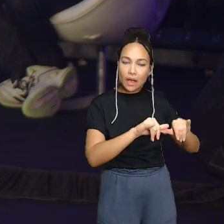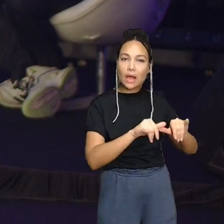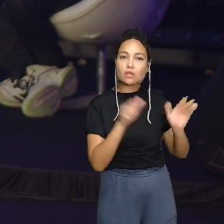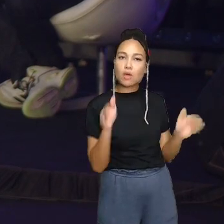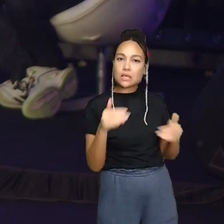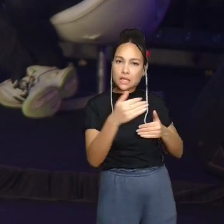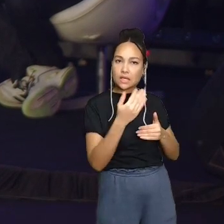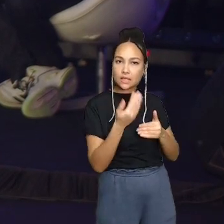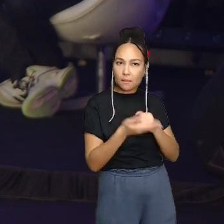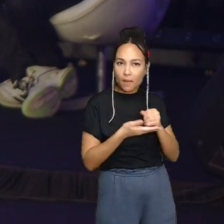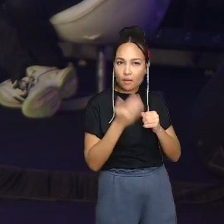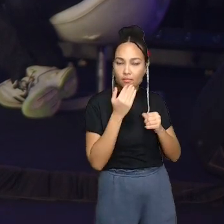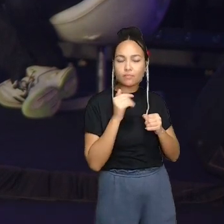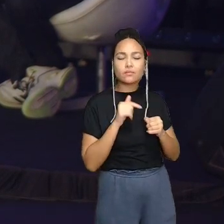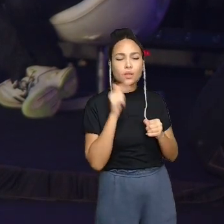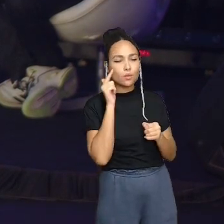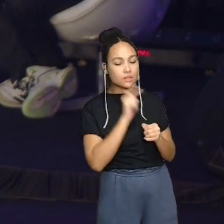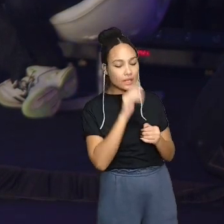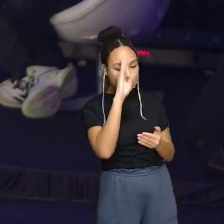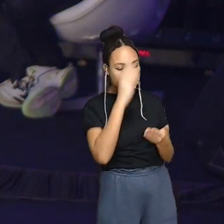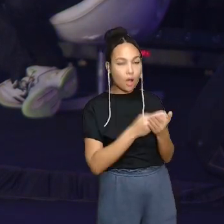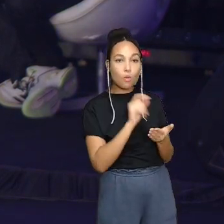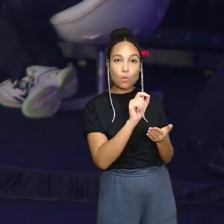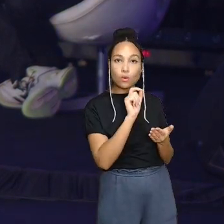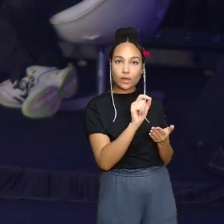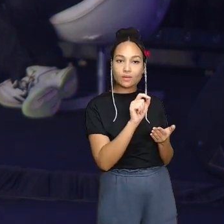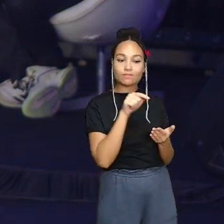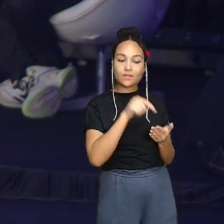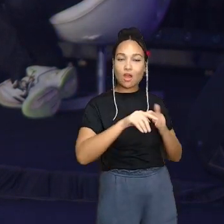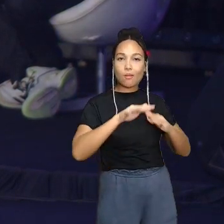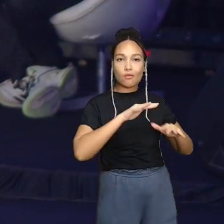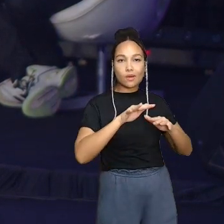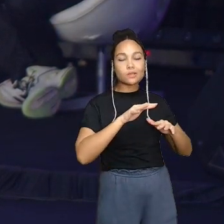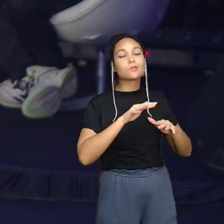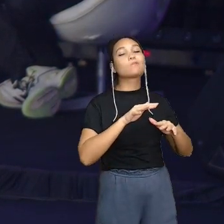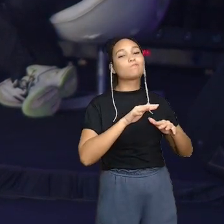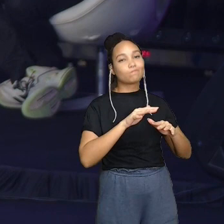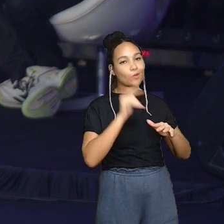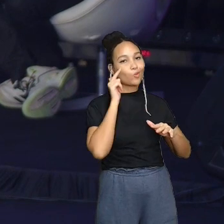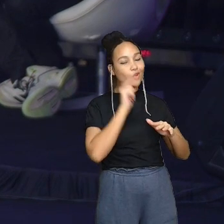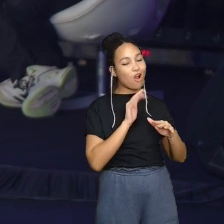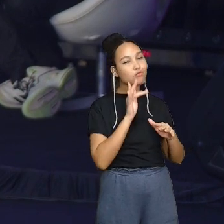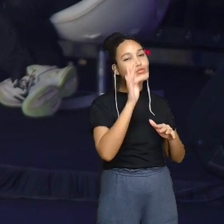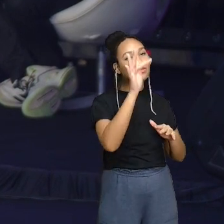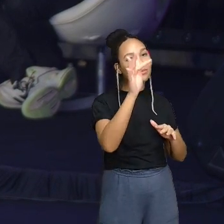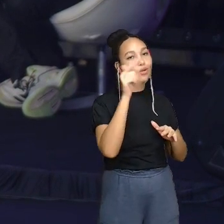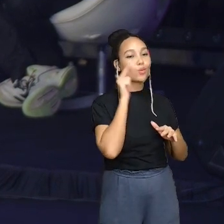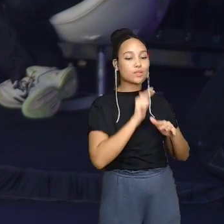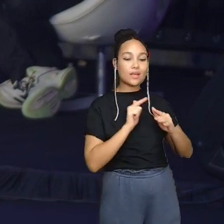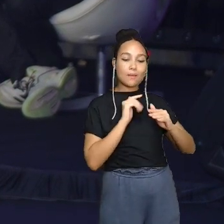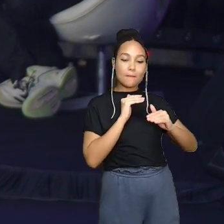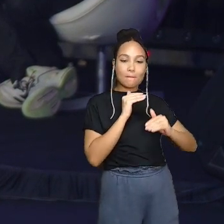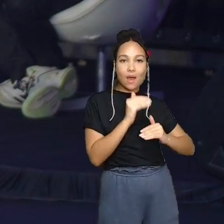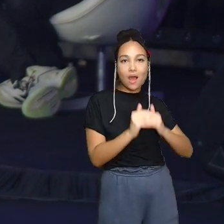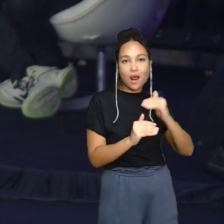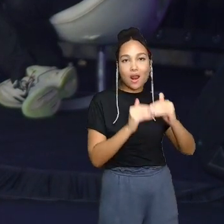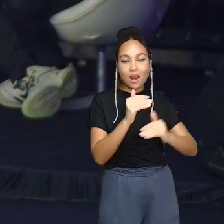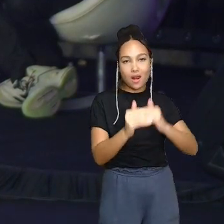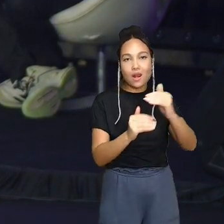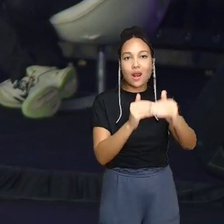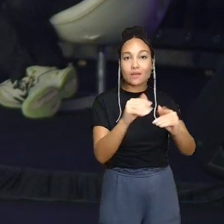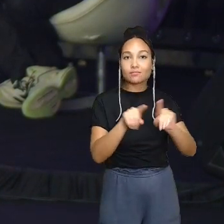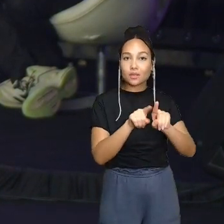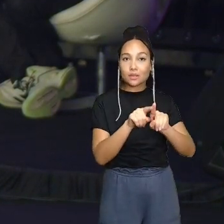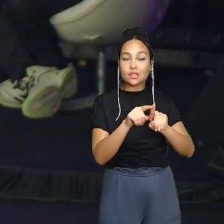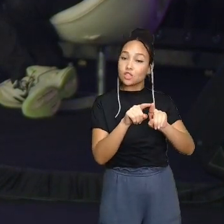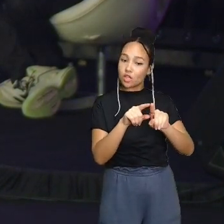acreditar que aquilo ali era um movimento que ia dar muita coisa pela frente, sabe? Que poderia ser possível e fazia sentido eu estar